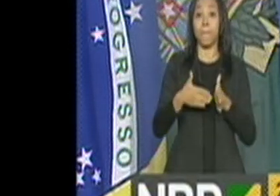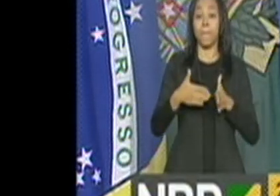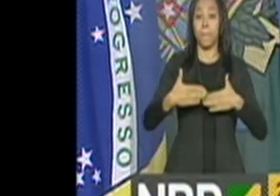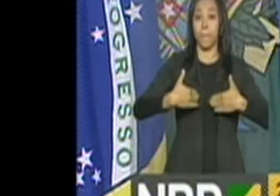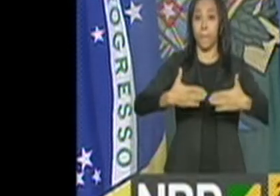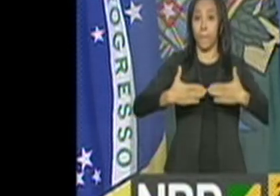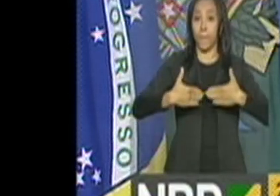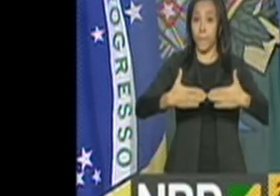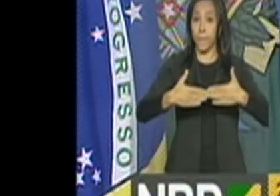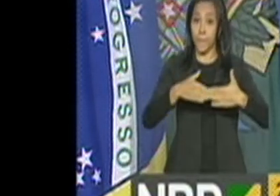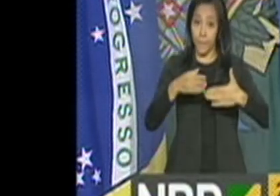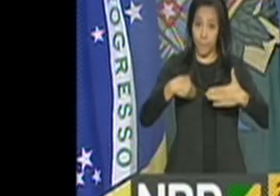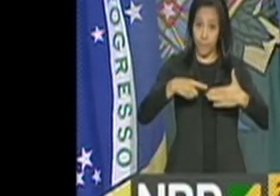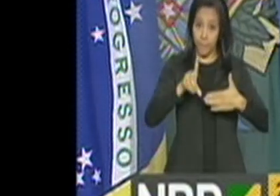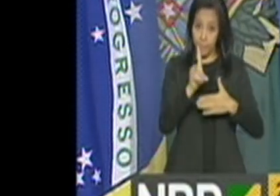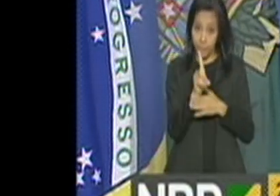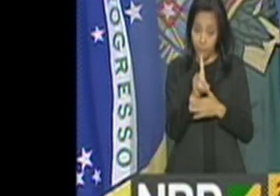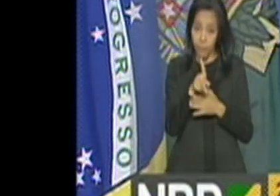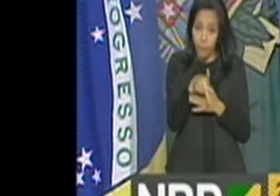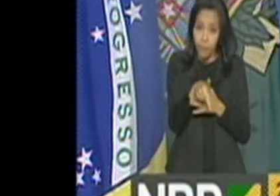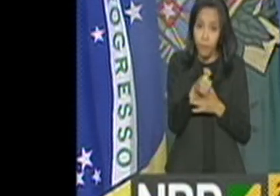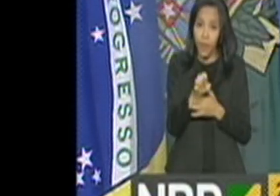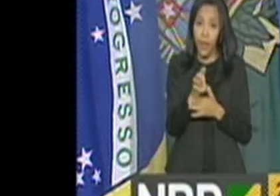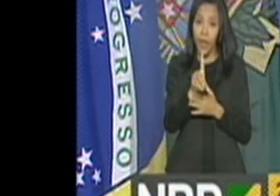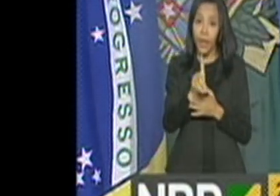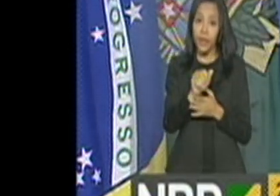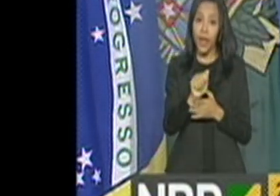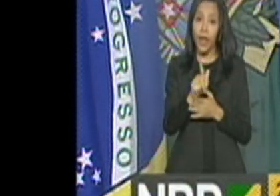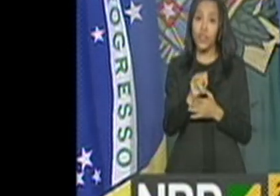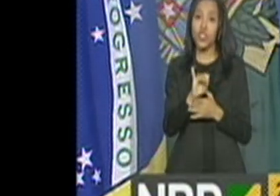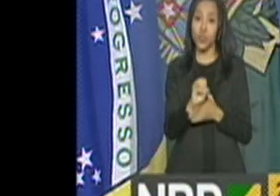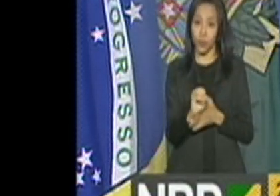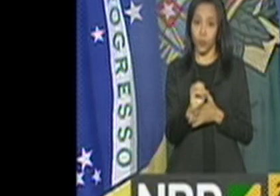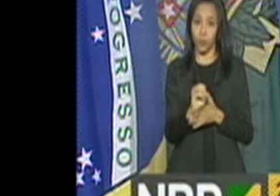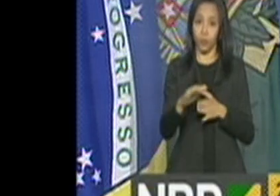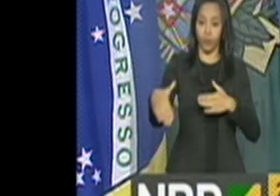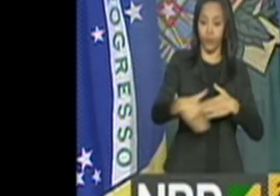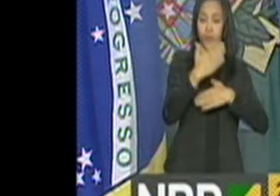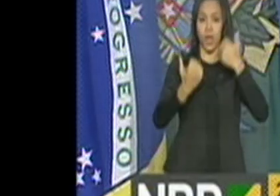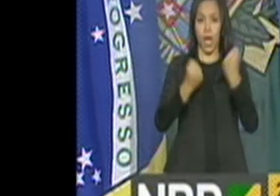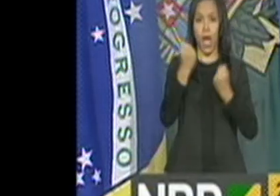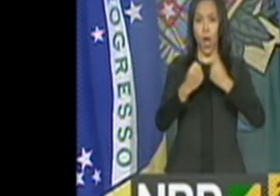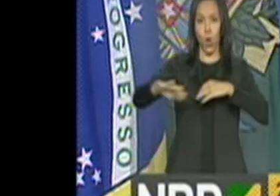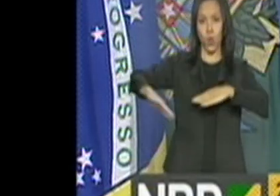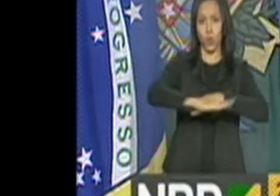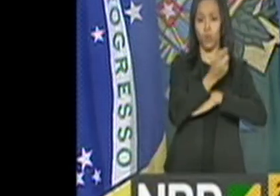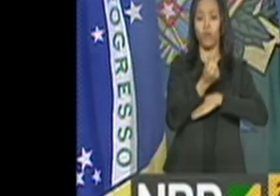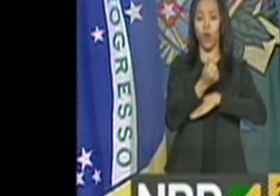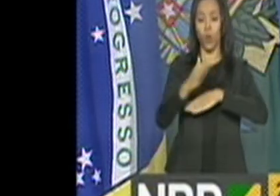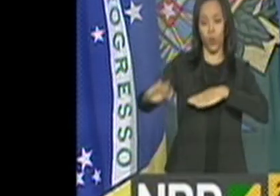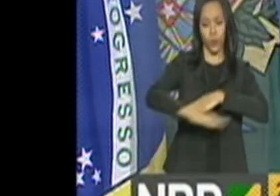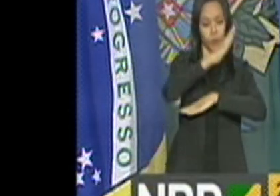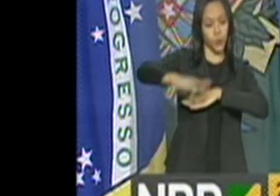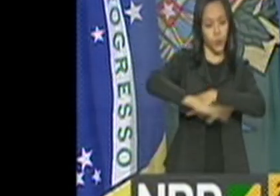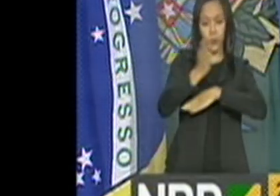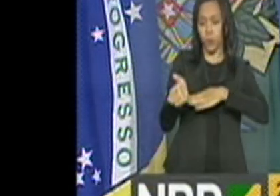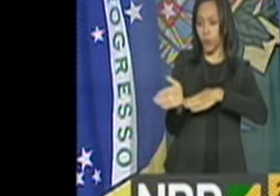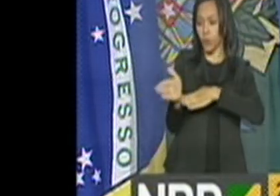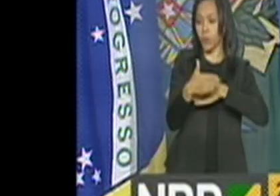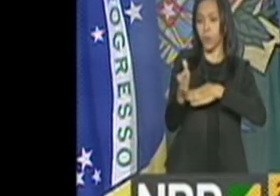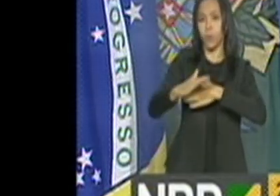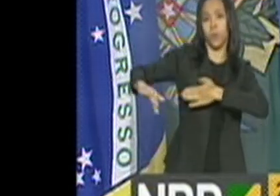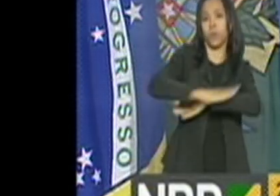rodovias federais, mas também das estaduais e municipais. Temos outra